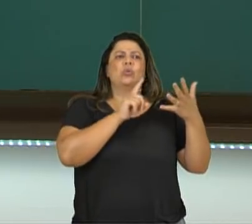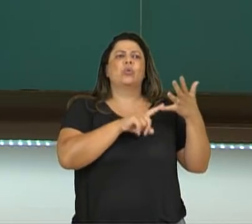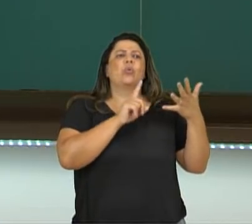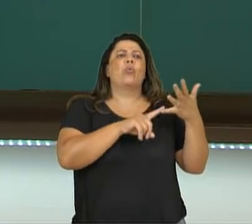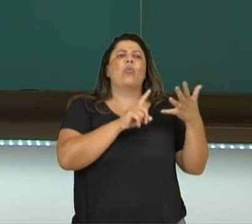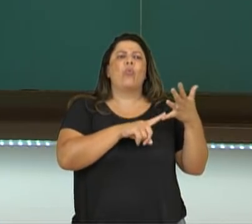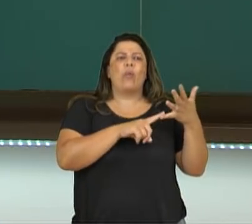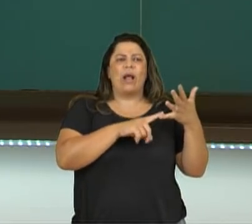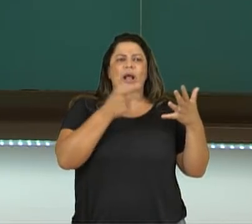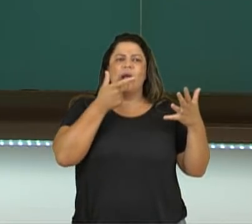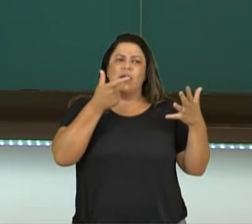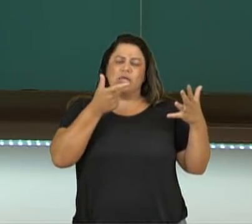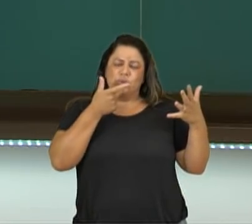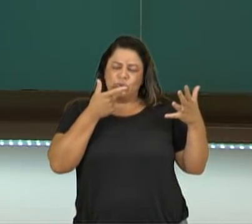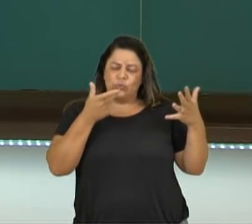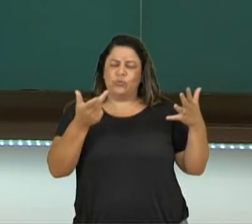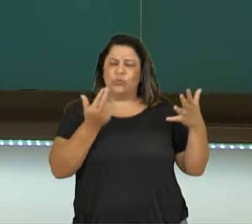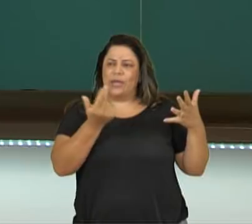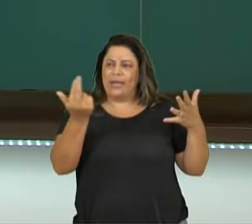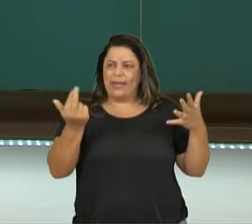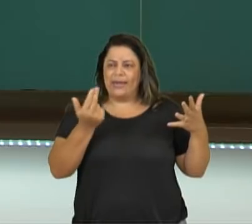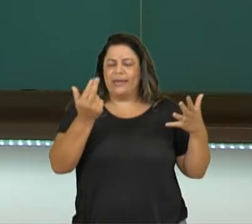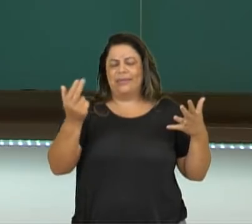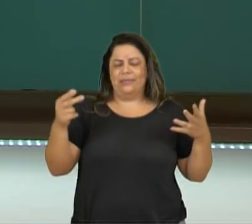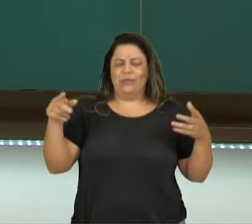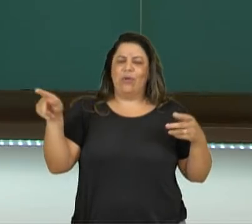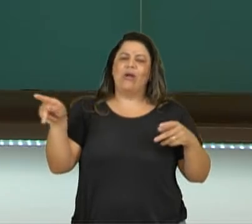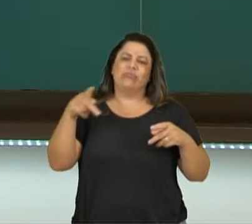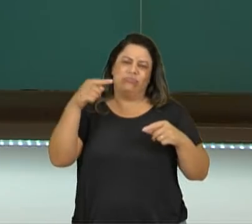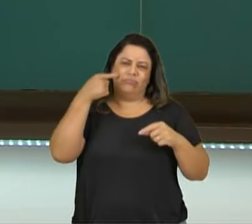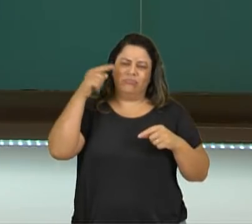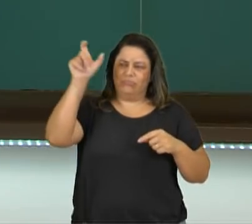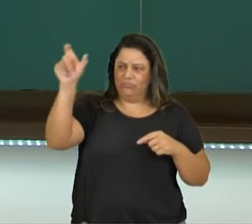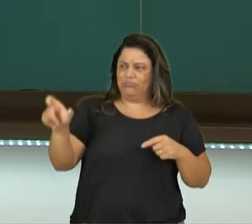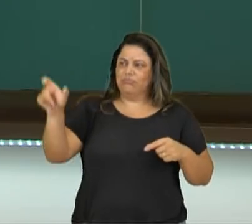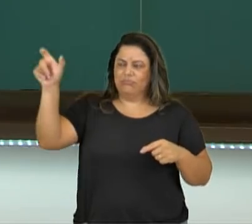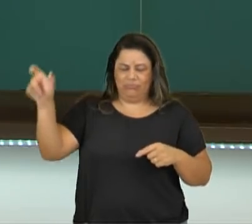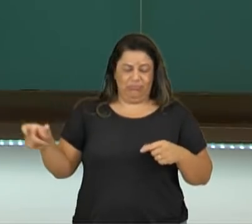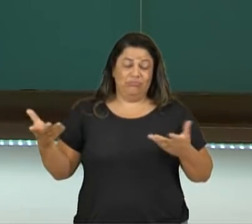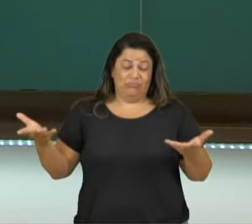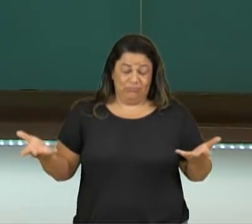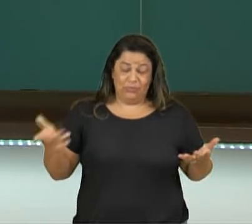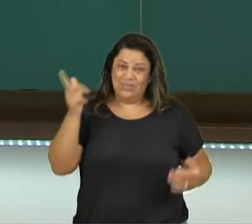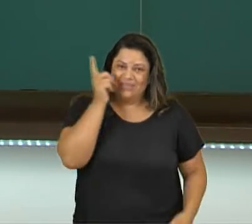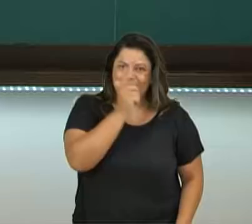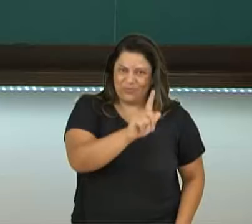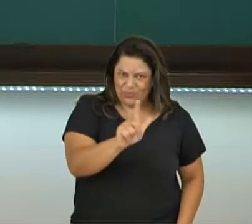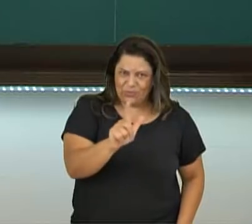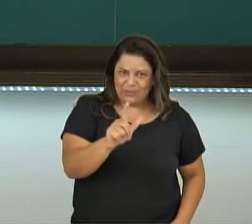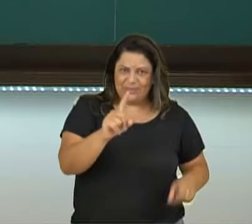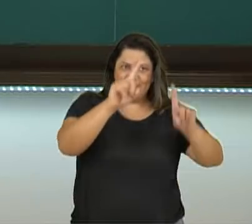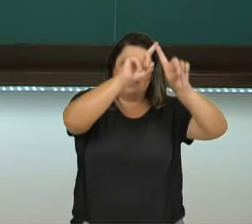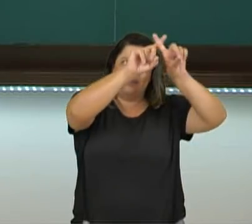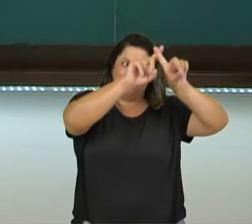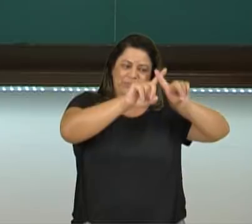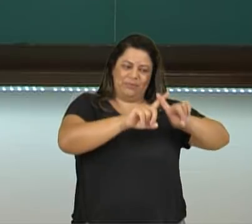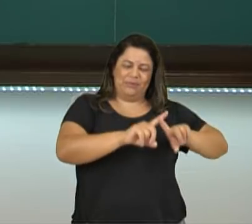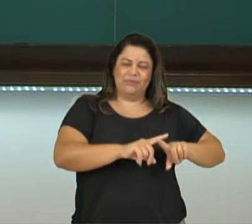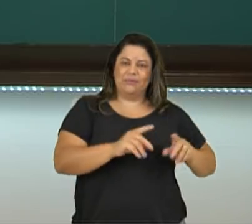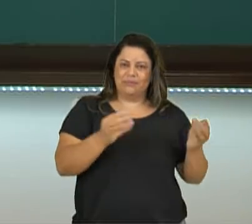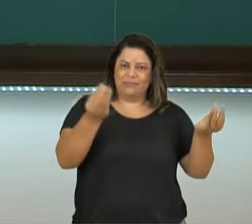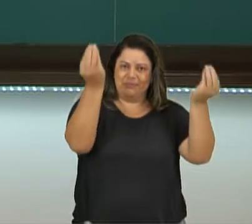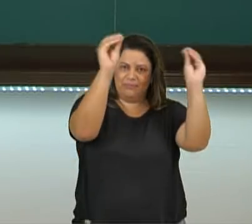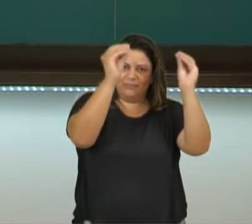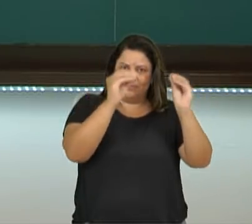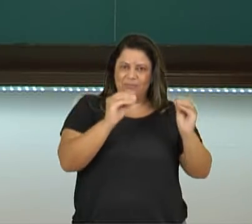indica a fala simultânea entre os personagens? Será que vocês vão conseguir assimilar e fazer a correlação?